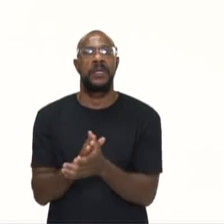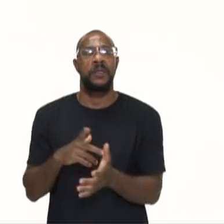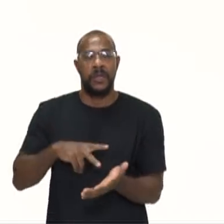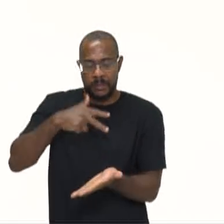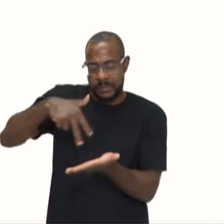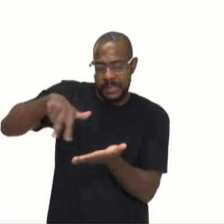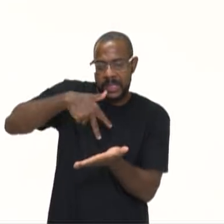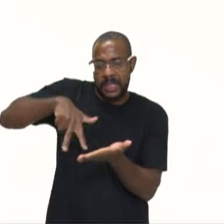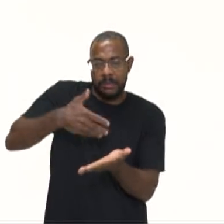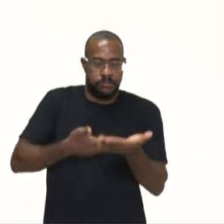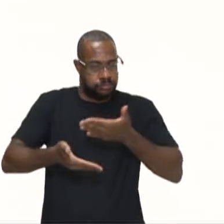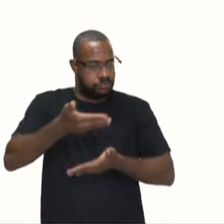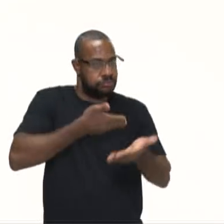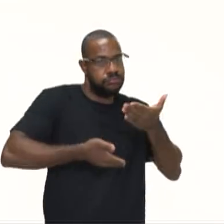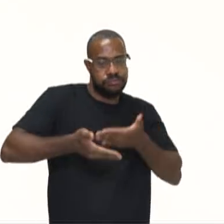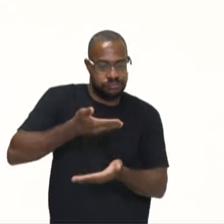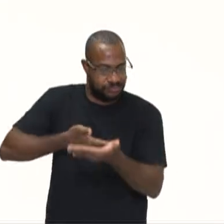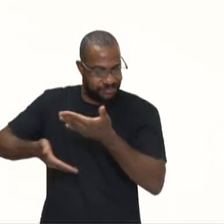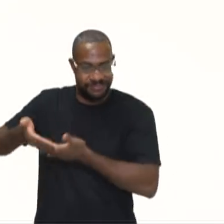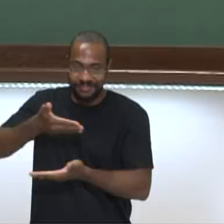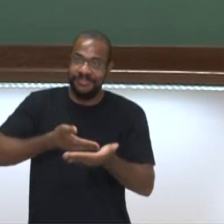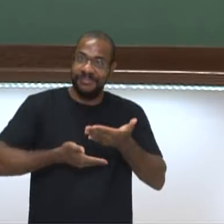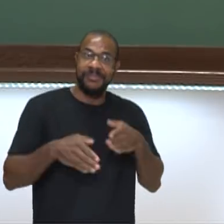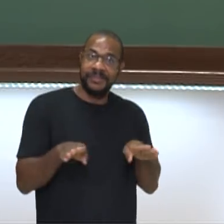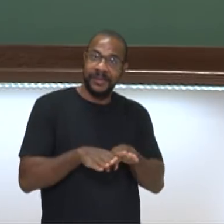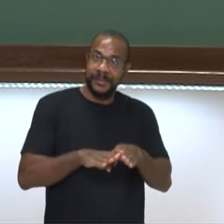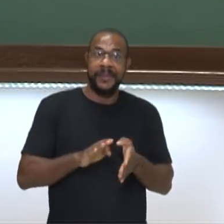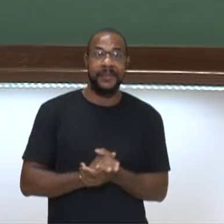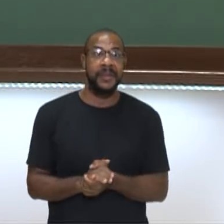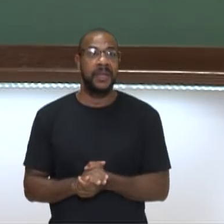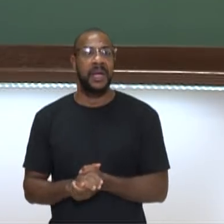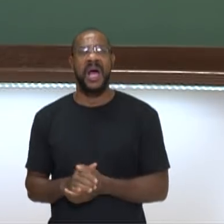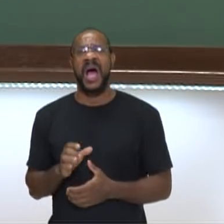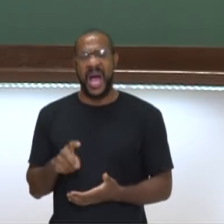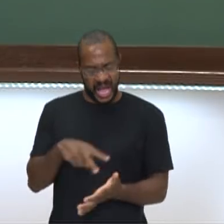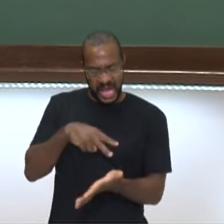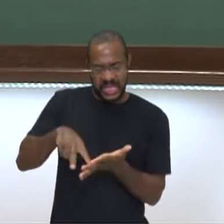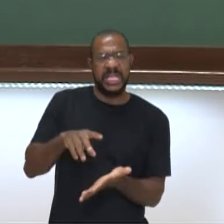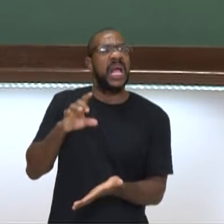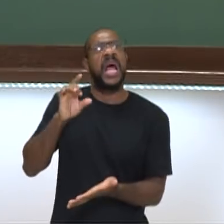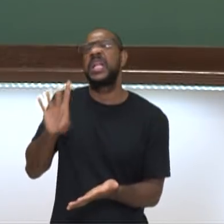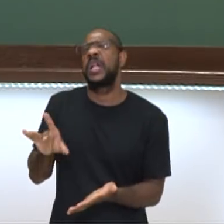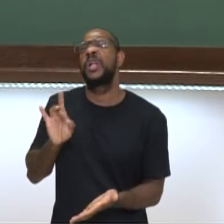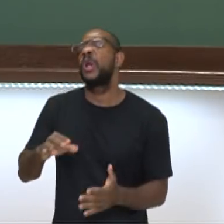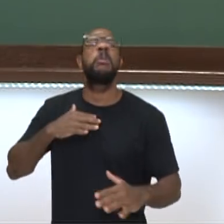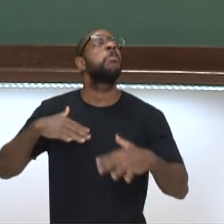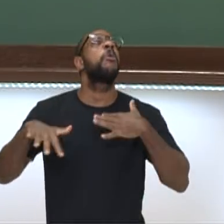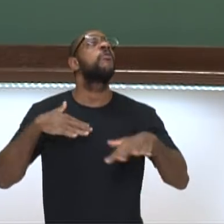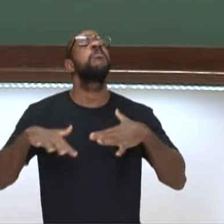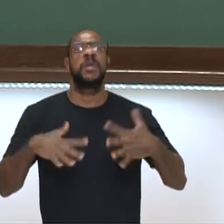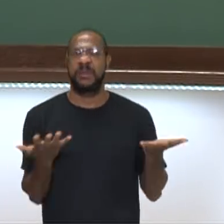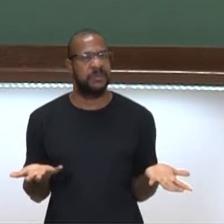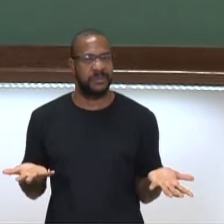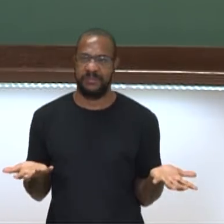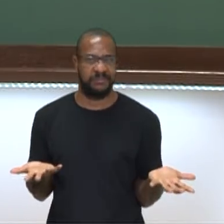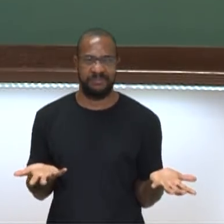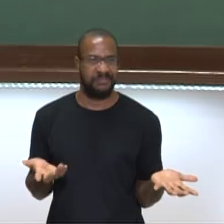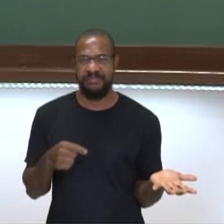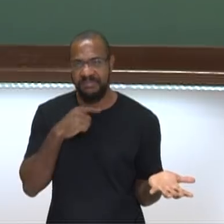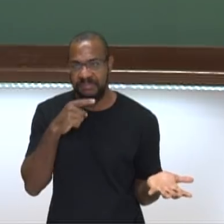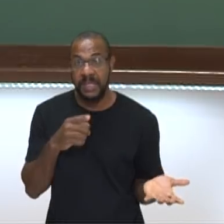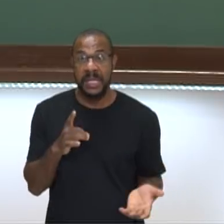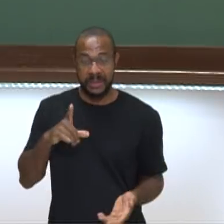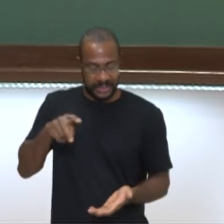sociais, interagindo uns com os outros. Então a dança não é só uma questão de movimentar-se ao som de uma música. Quando